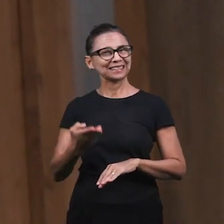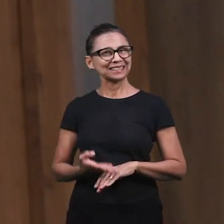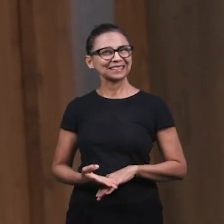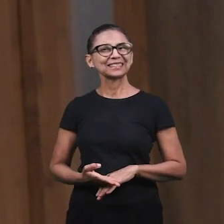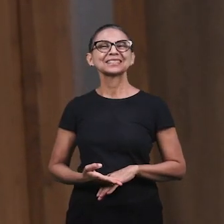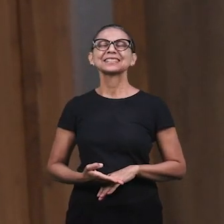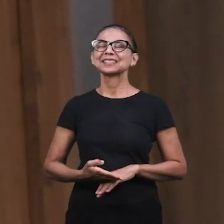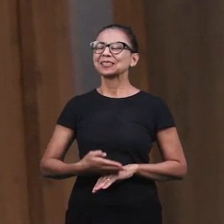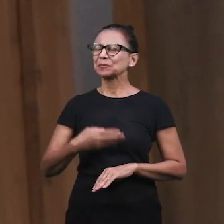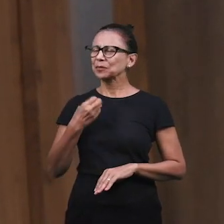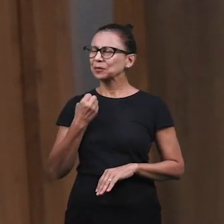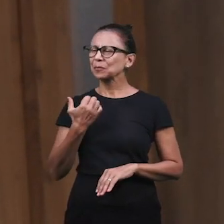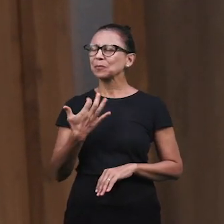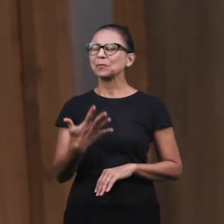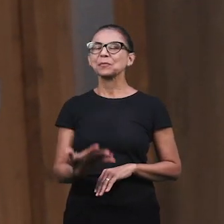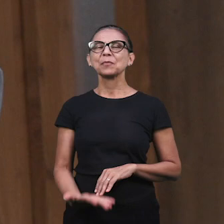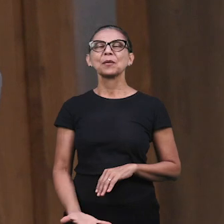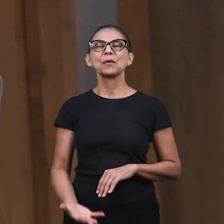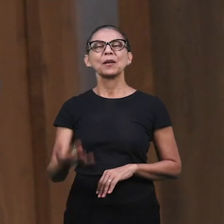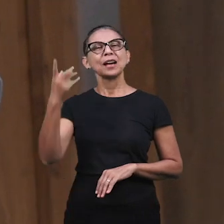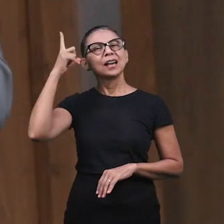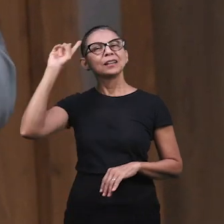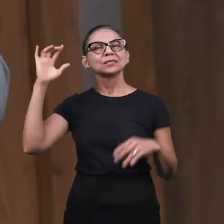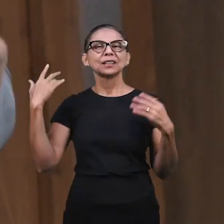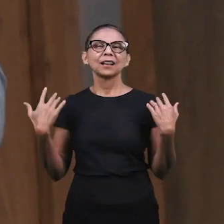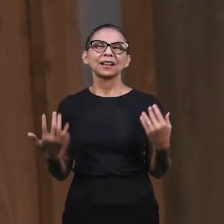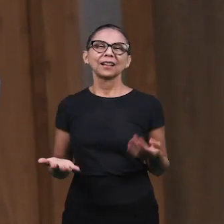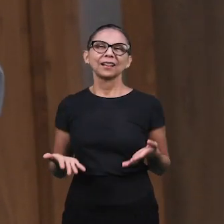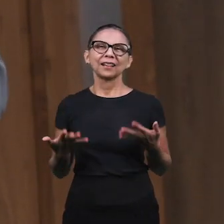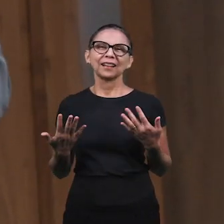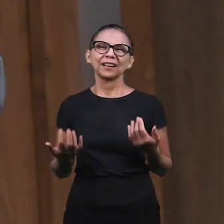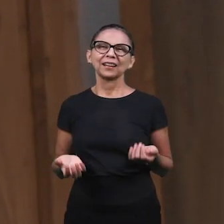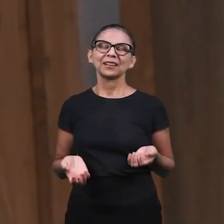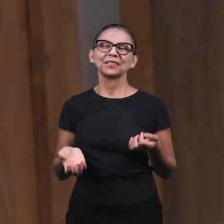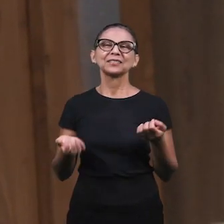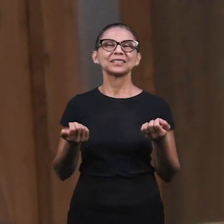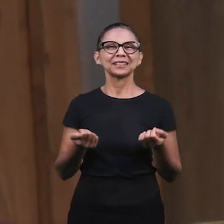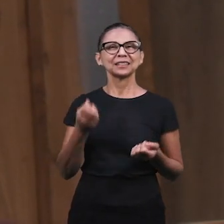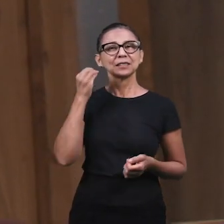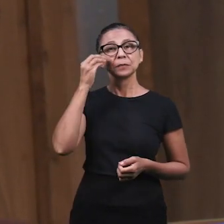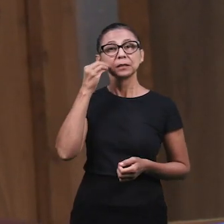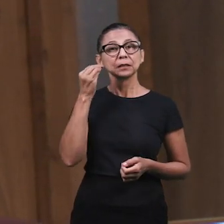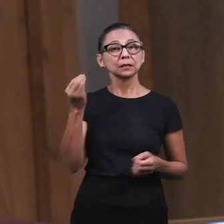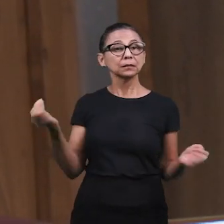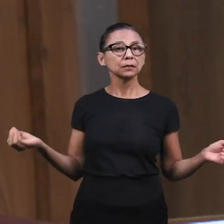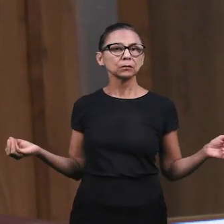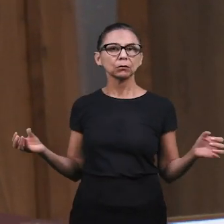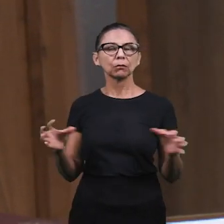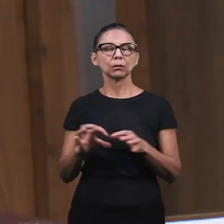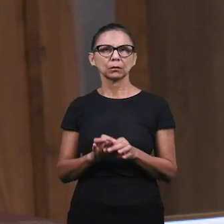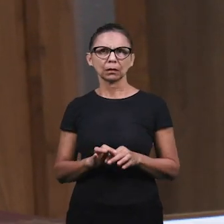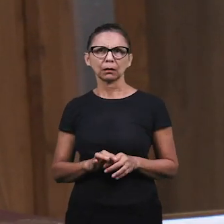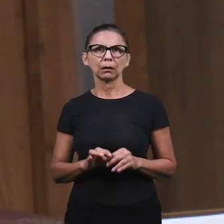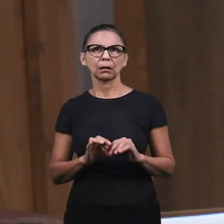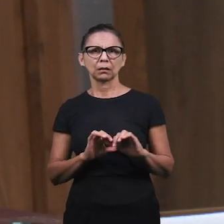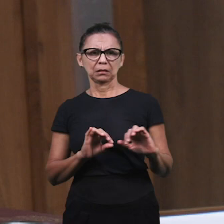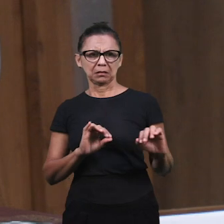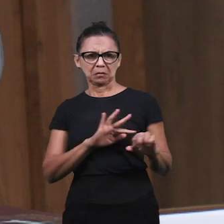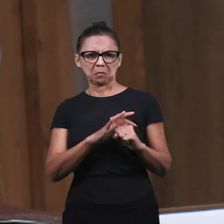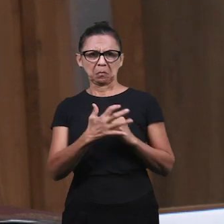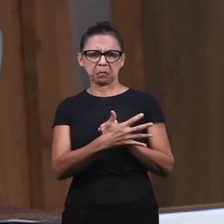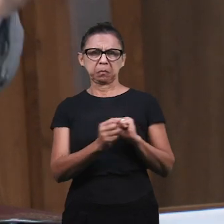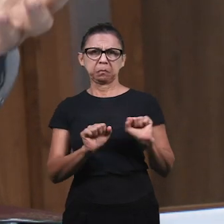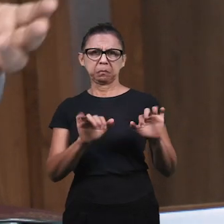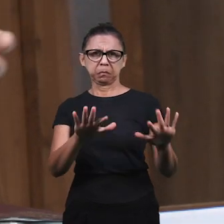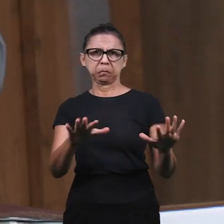Para nós, o dia é um dia mais leve, é uma alegria, é uma experiência de comunhão, né? Quando toda essa pandemia